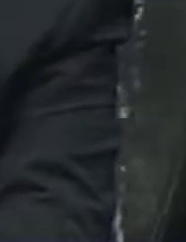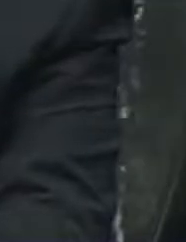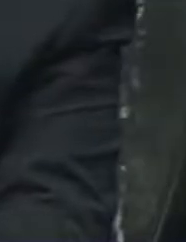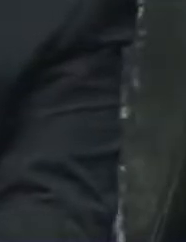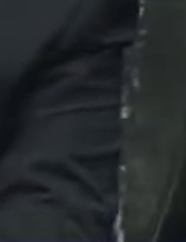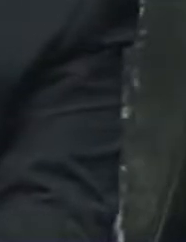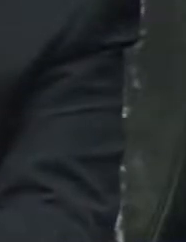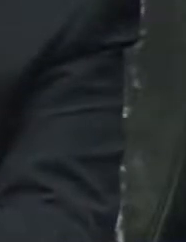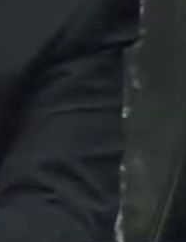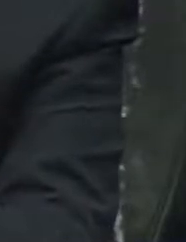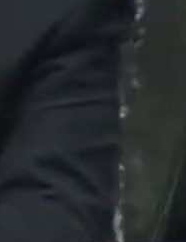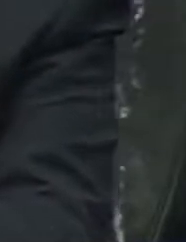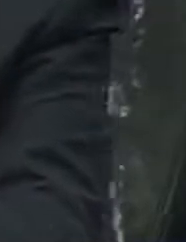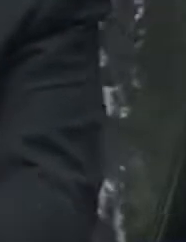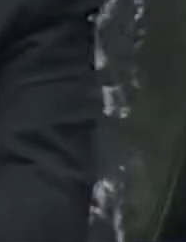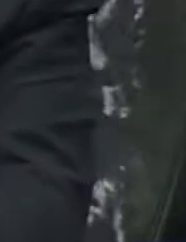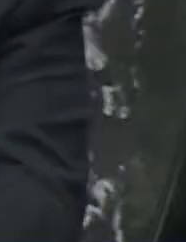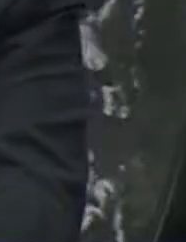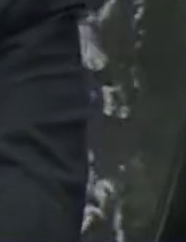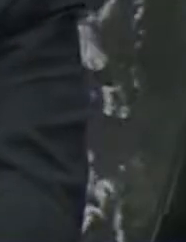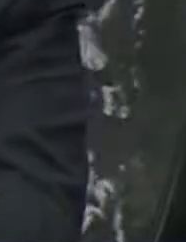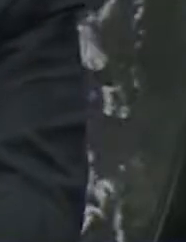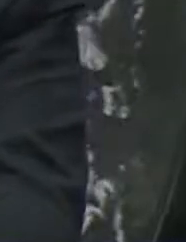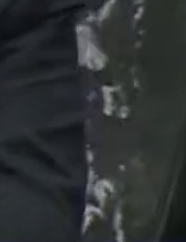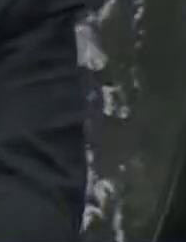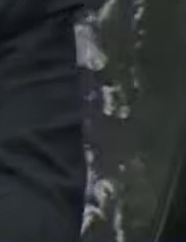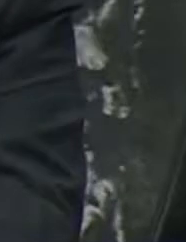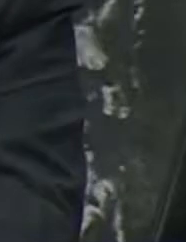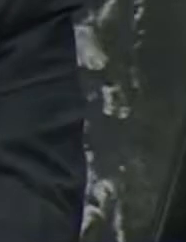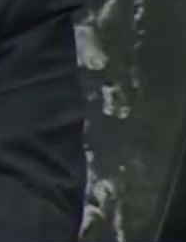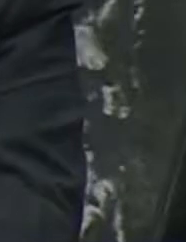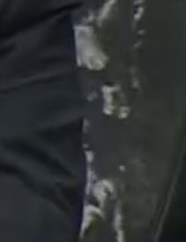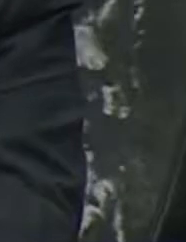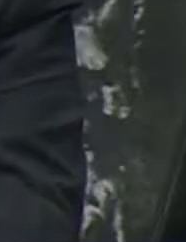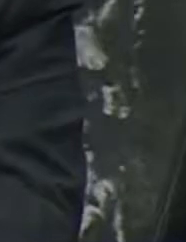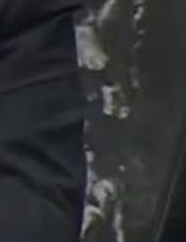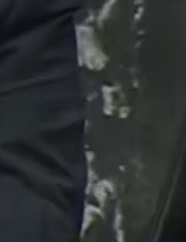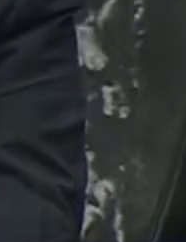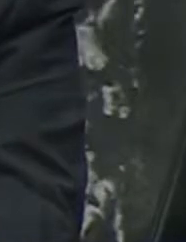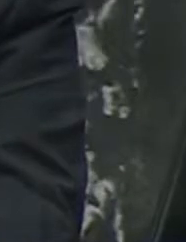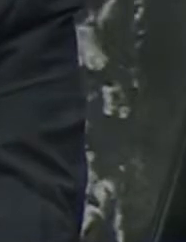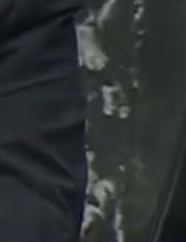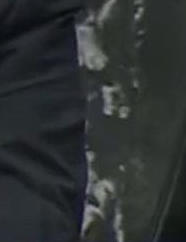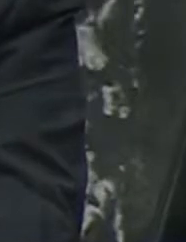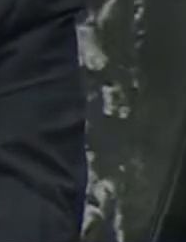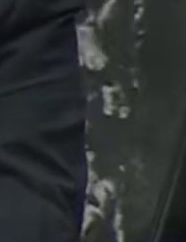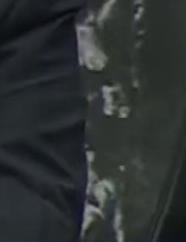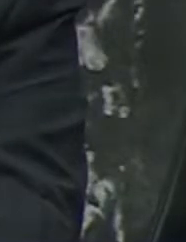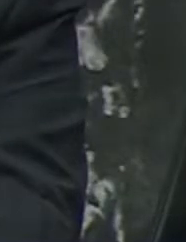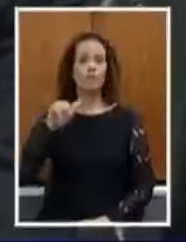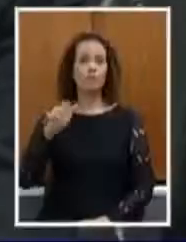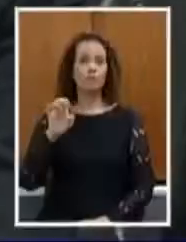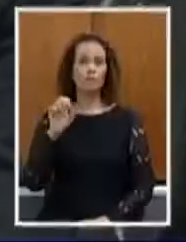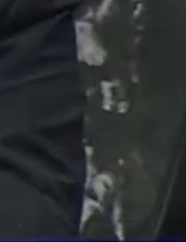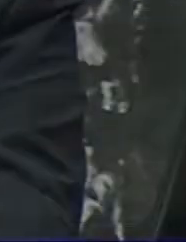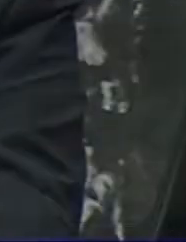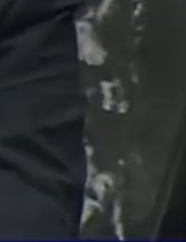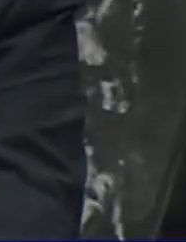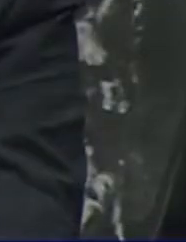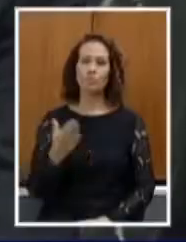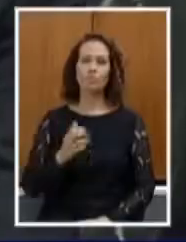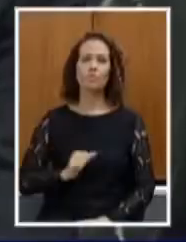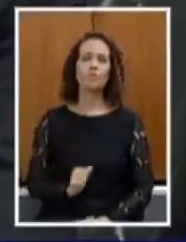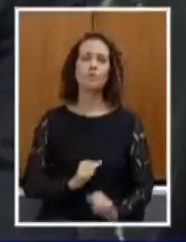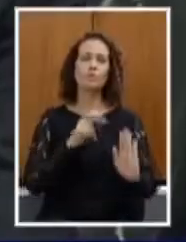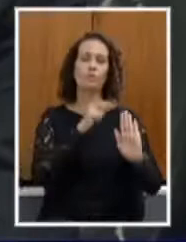requerimento. Vem à mesa também requerimento da deputada Andréa de Jesus, solicitando a inversão da pauta desta reunião, de modo que o projeto de